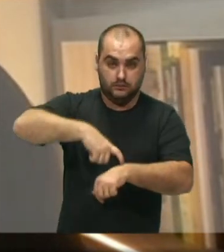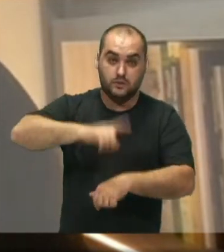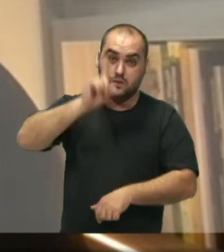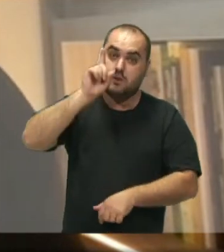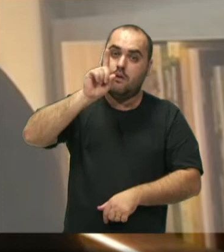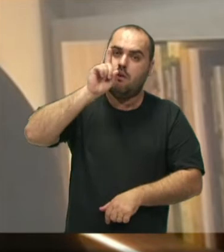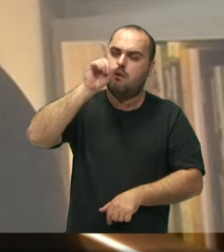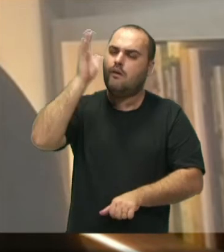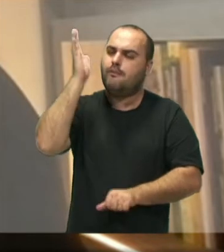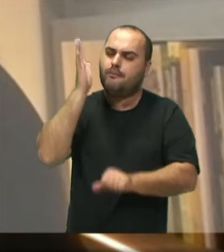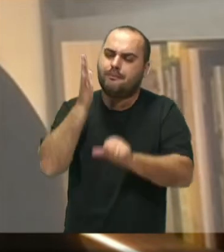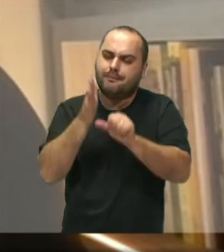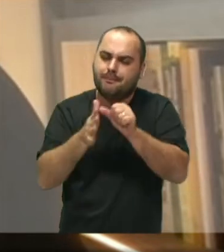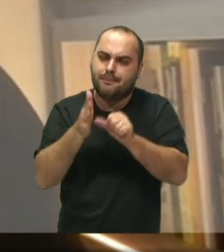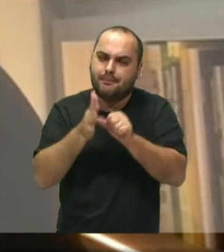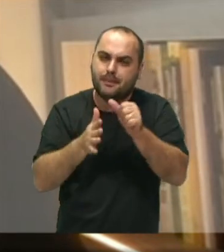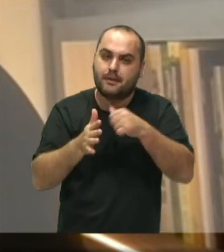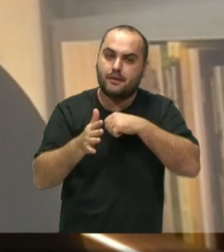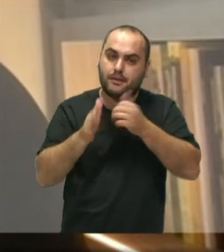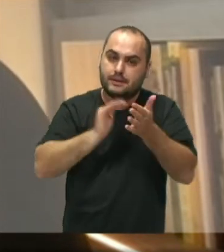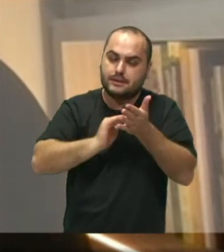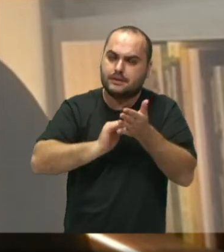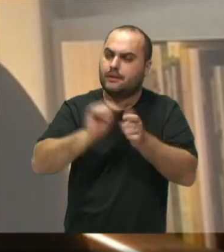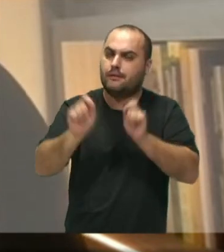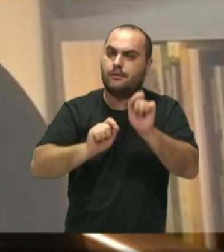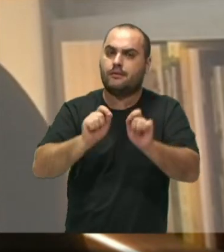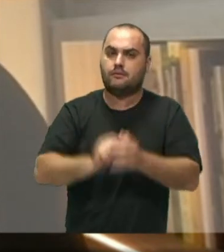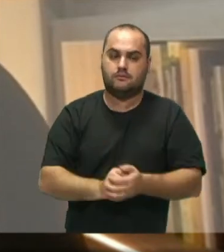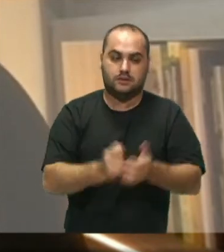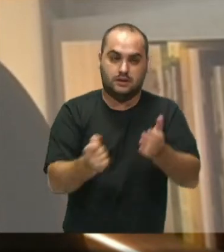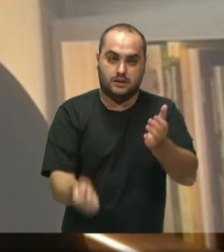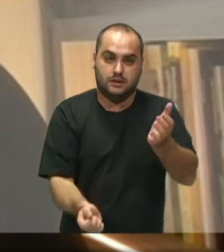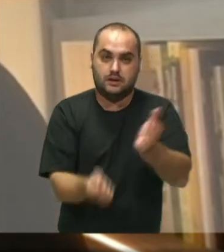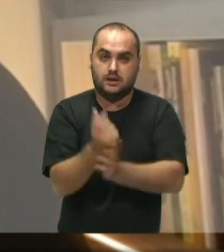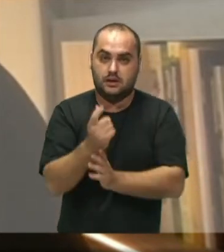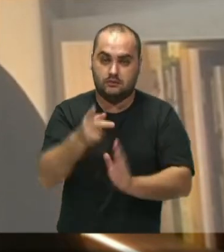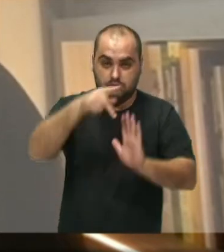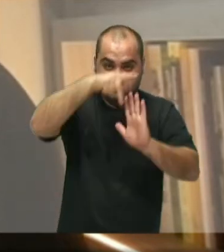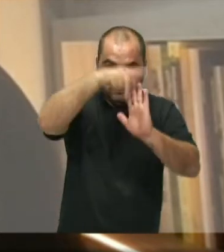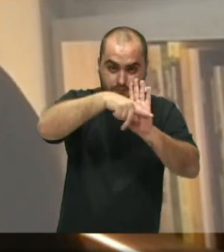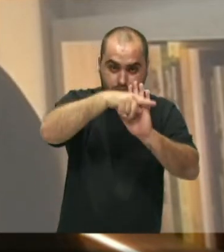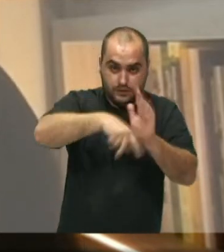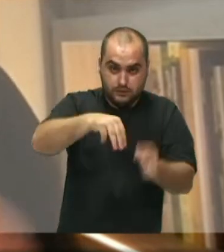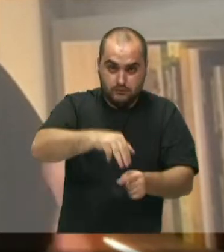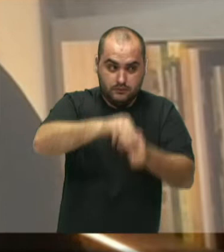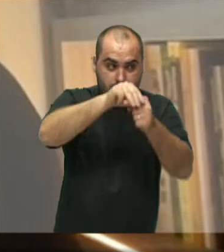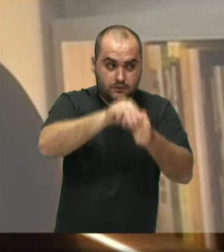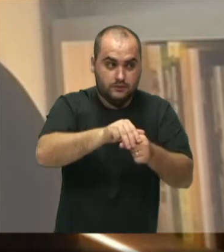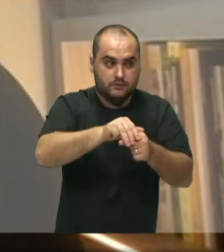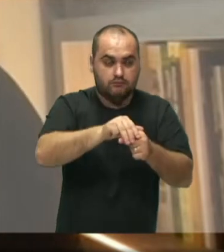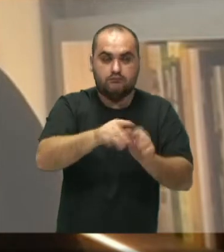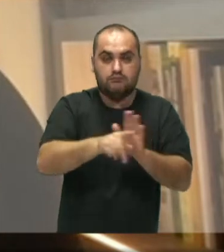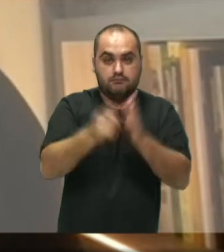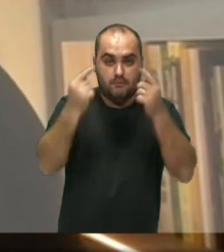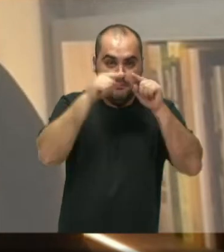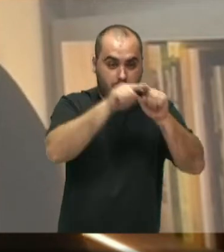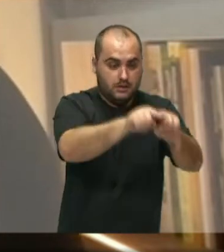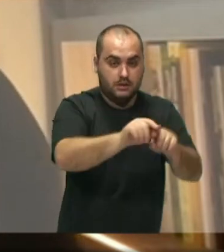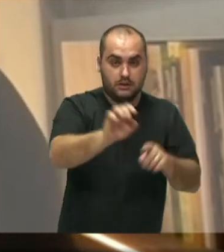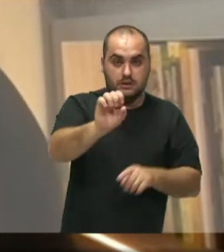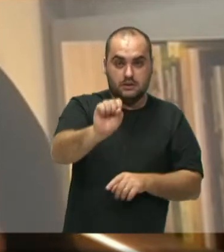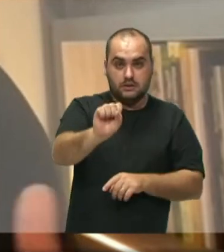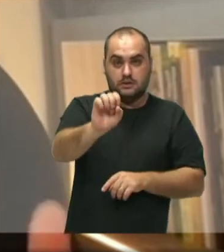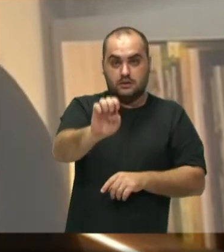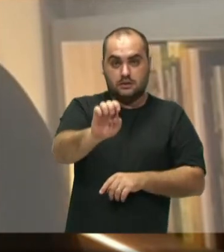dos primeiros atos como secretário foi a instalação de um programa no município em parceria com o SEBRAE